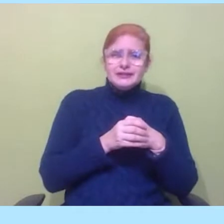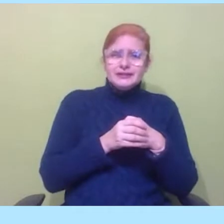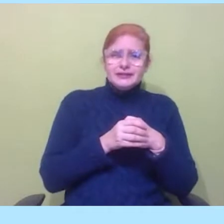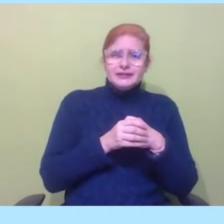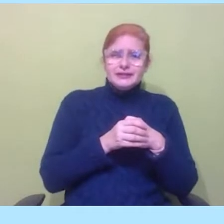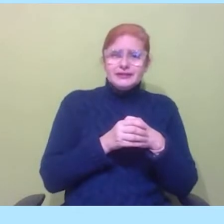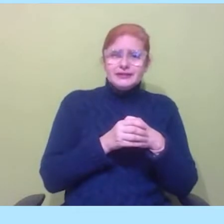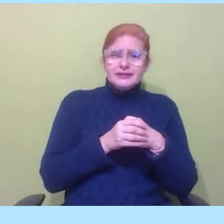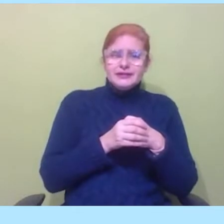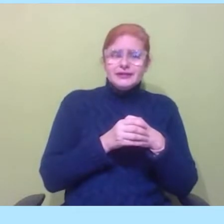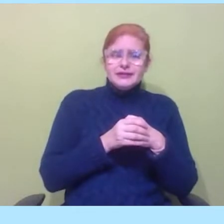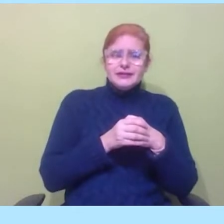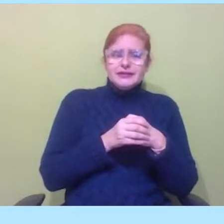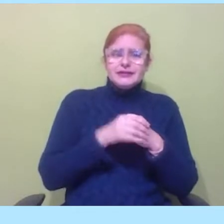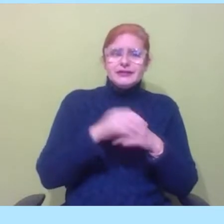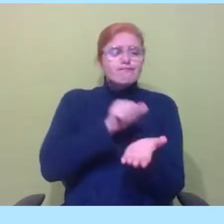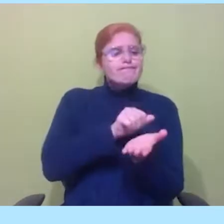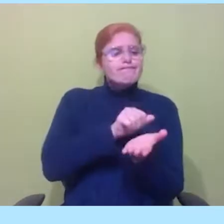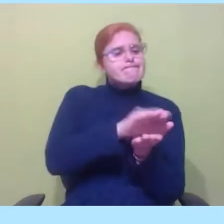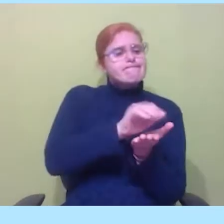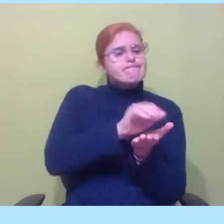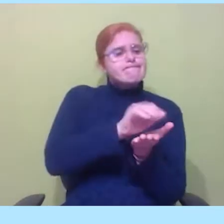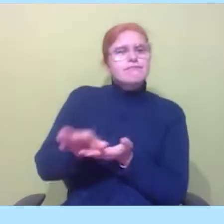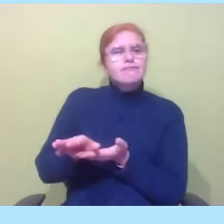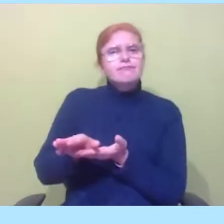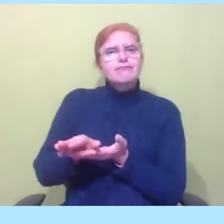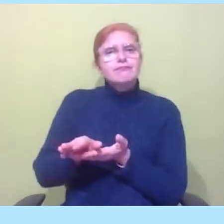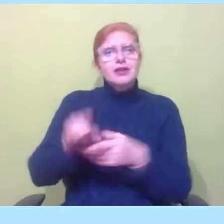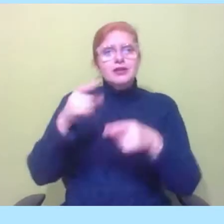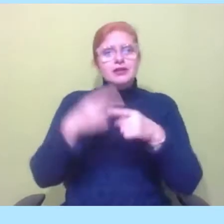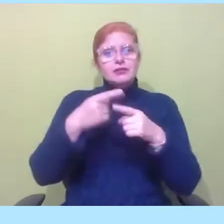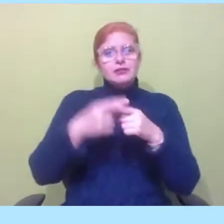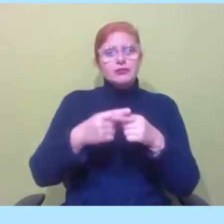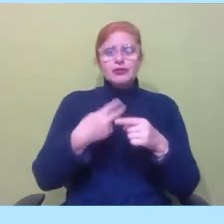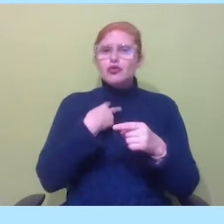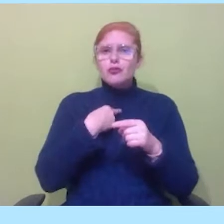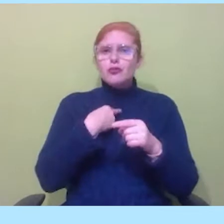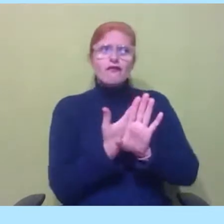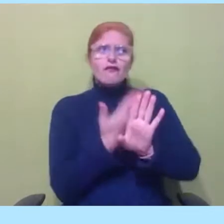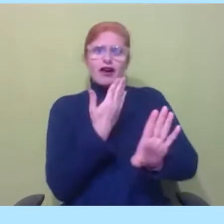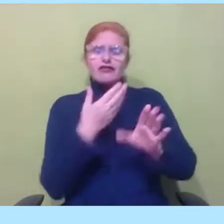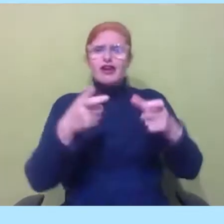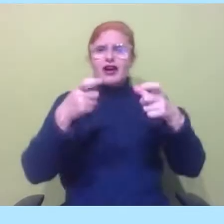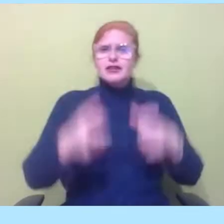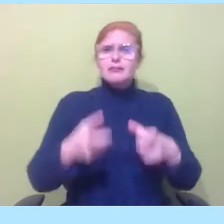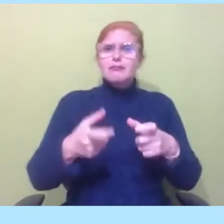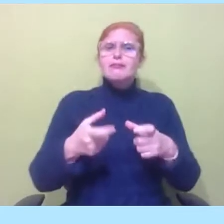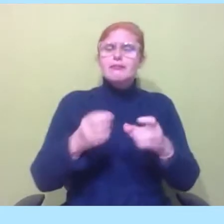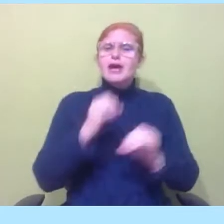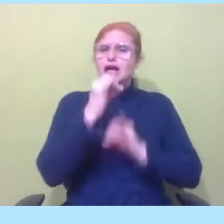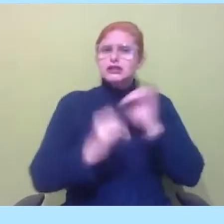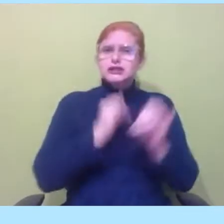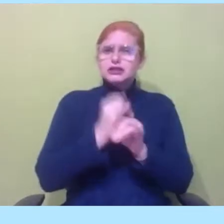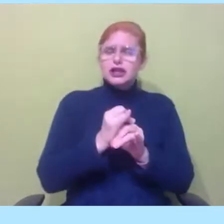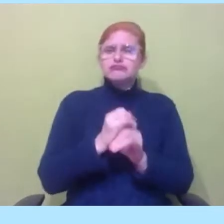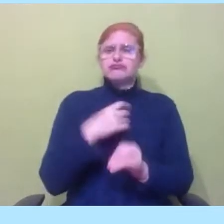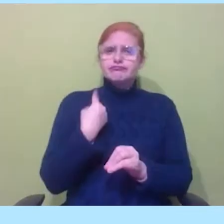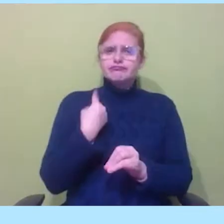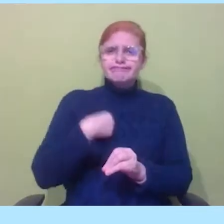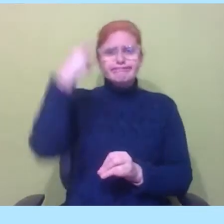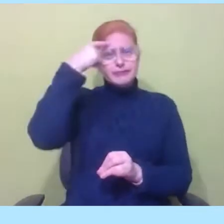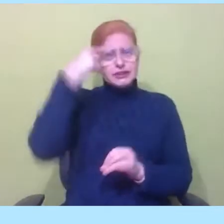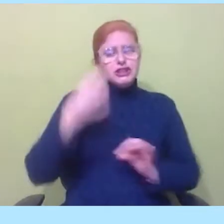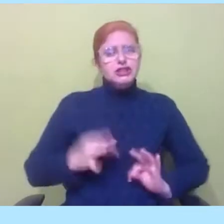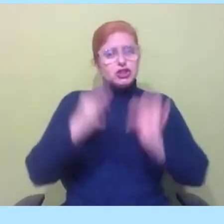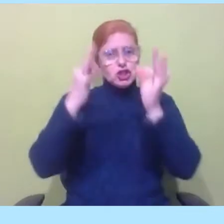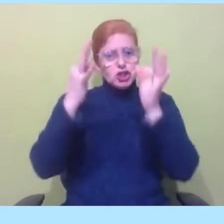compelida por ele, sem ser afastada desse espaço da internet, quando a gente pensa que essas tecnologias de opressão,